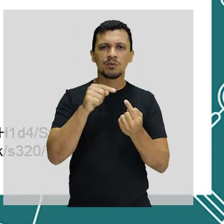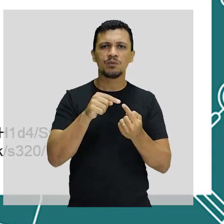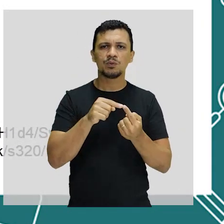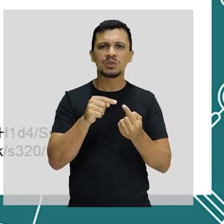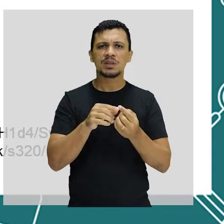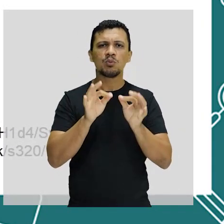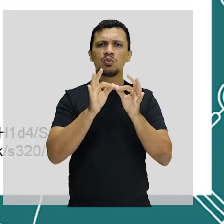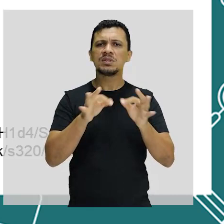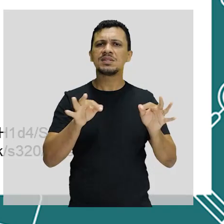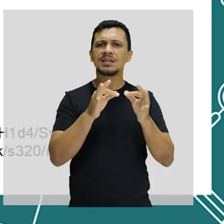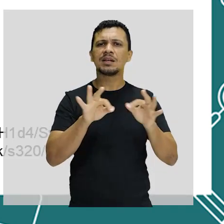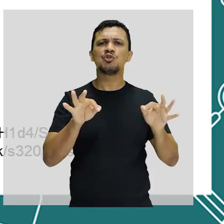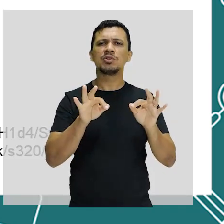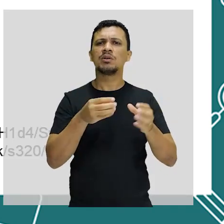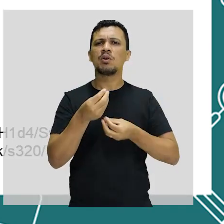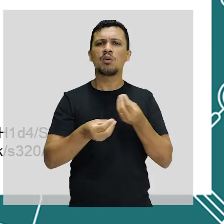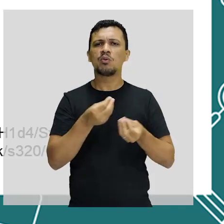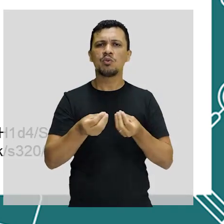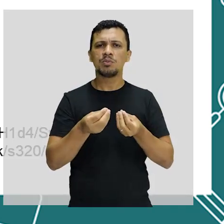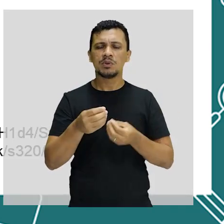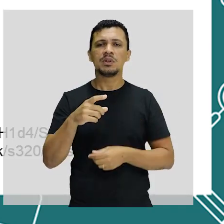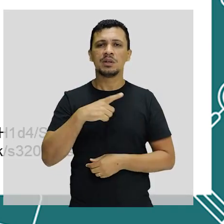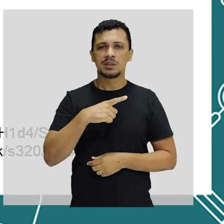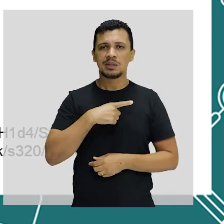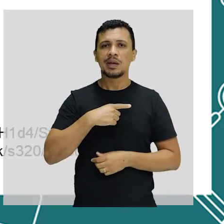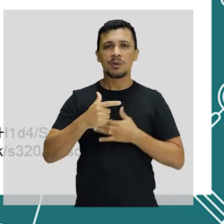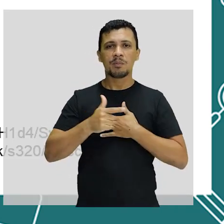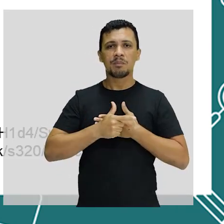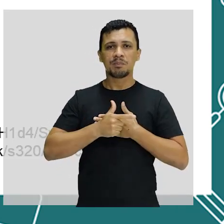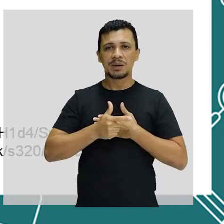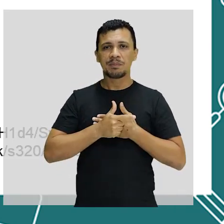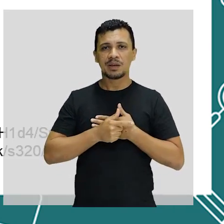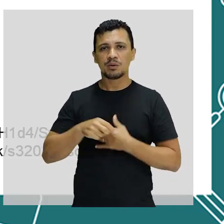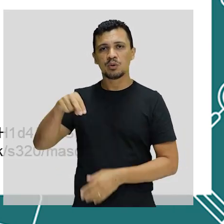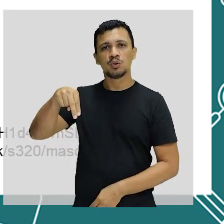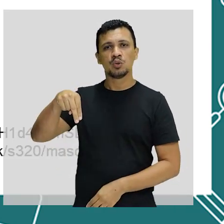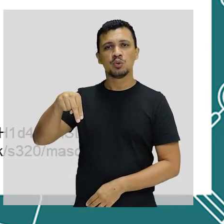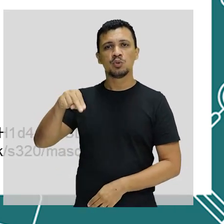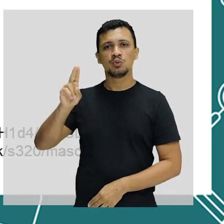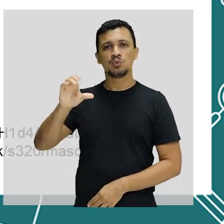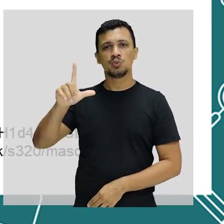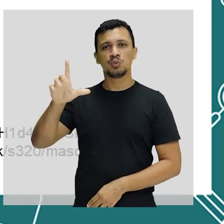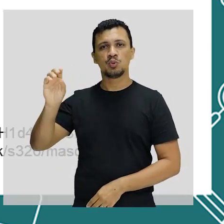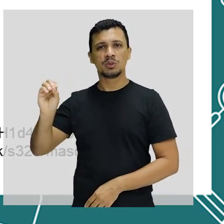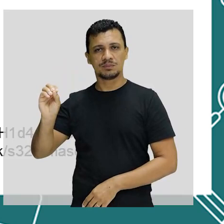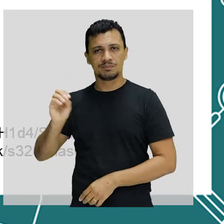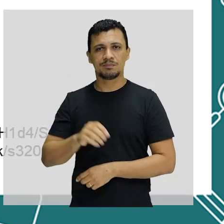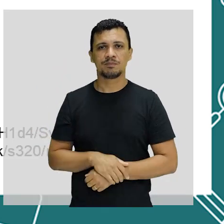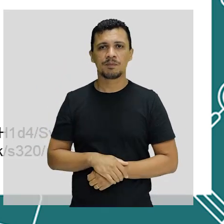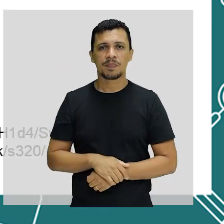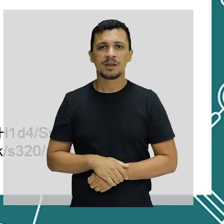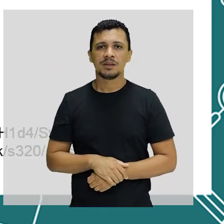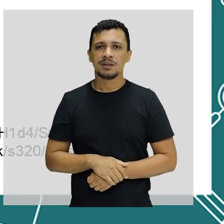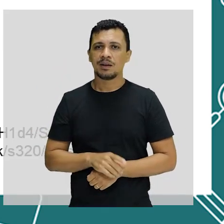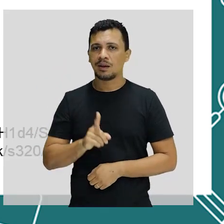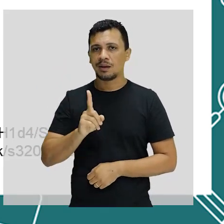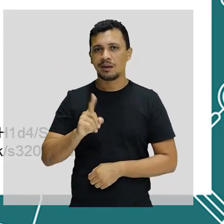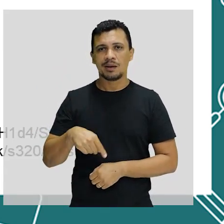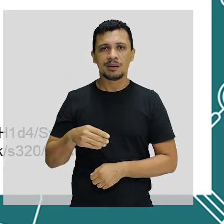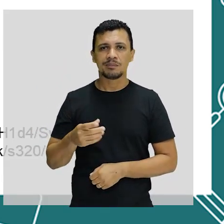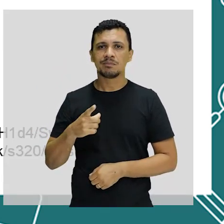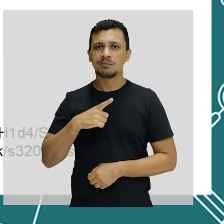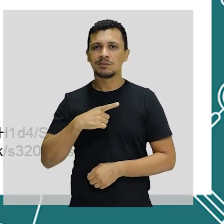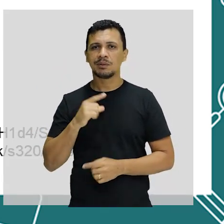sintática, nas orações, eles cumprem o papel de núcleo do sintagma nominal, independentemente da sua